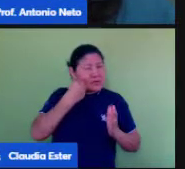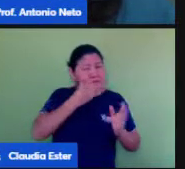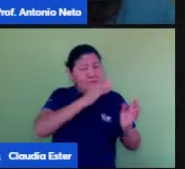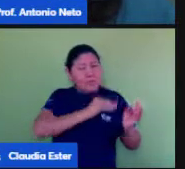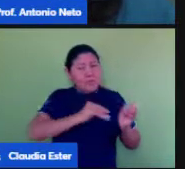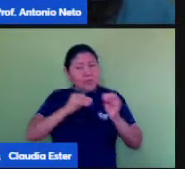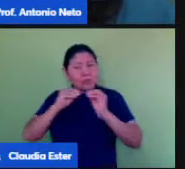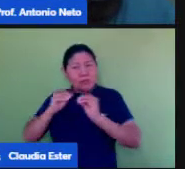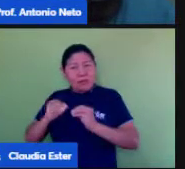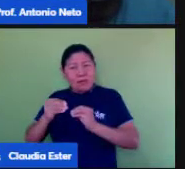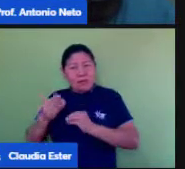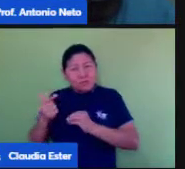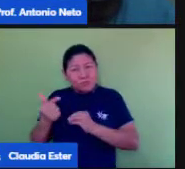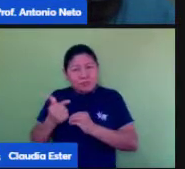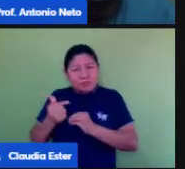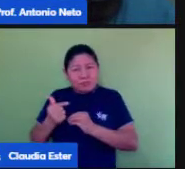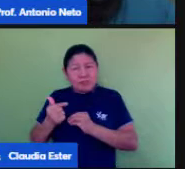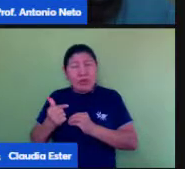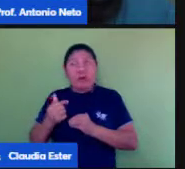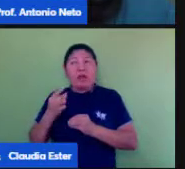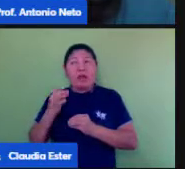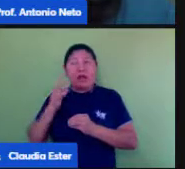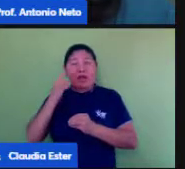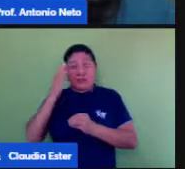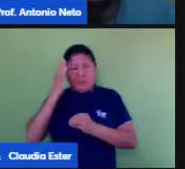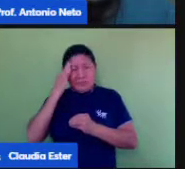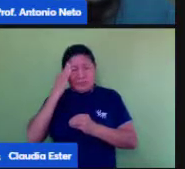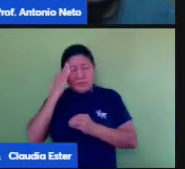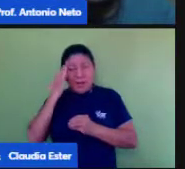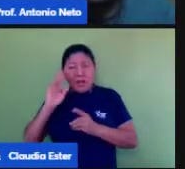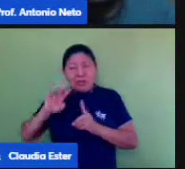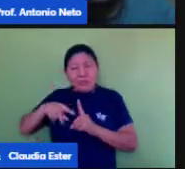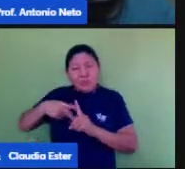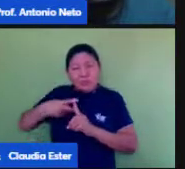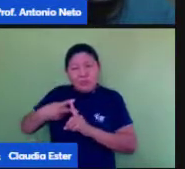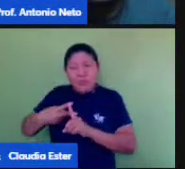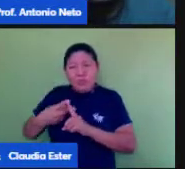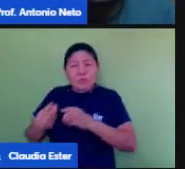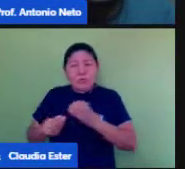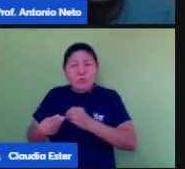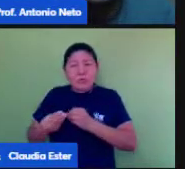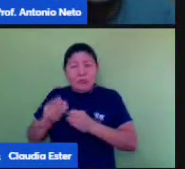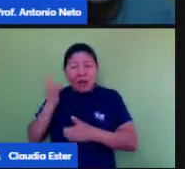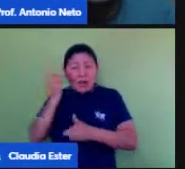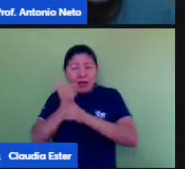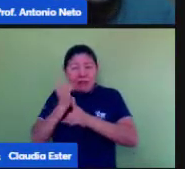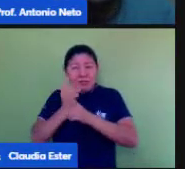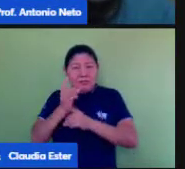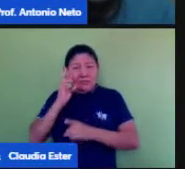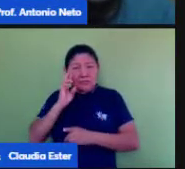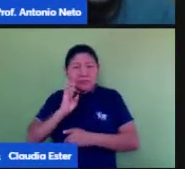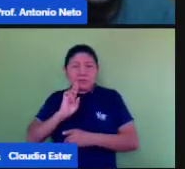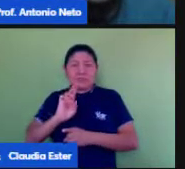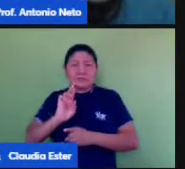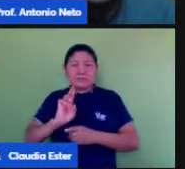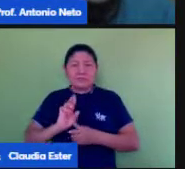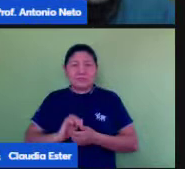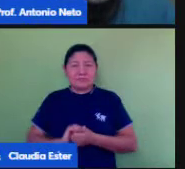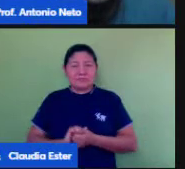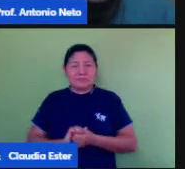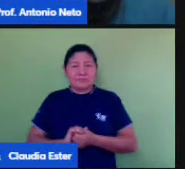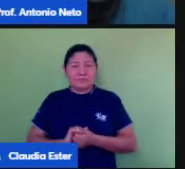ele passar para o segundo nível, ele vai ter que colocar o dobro e como que ele chegou nesse resultado. Próximo slide.